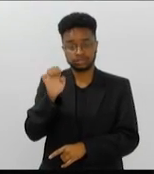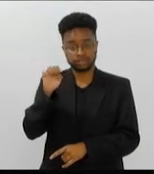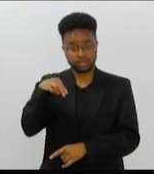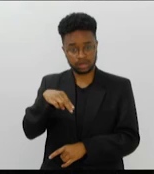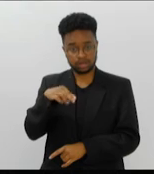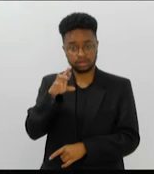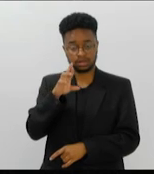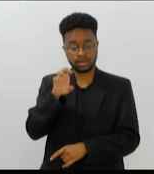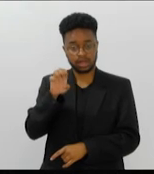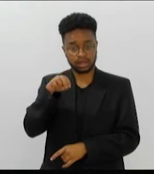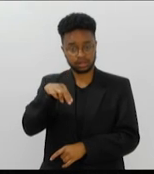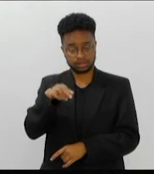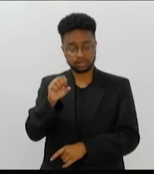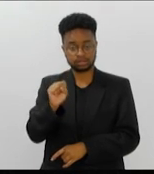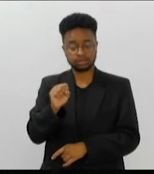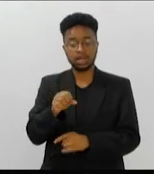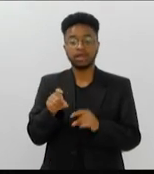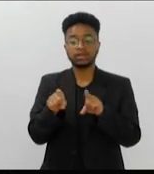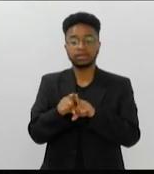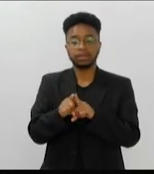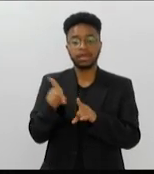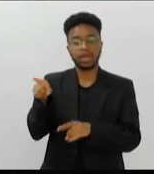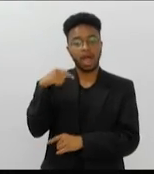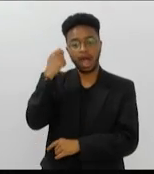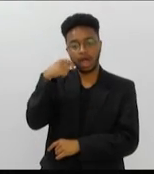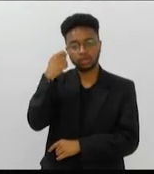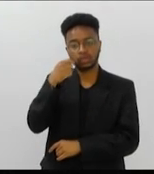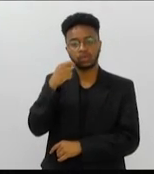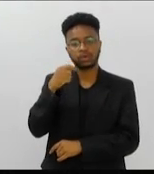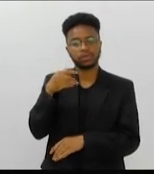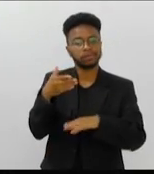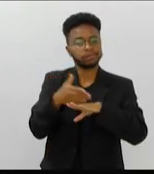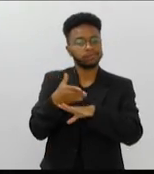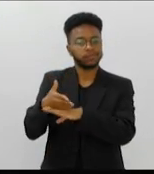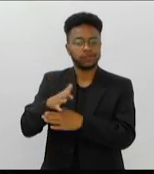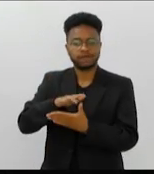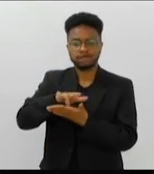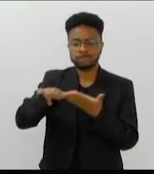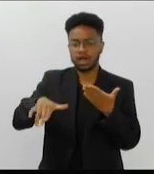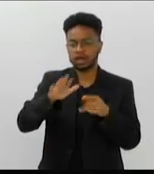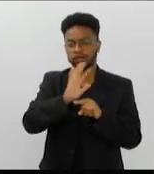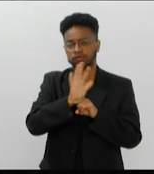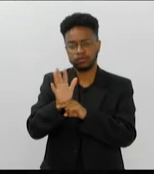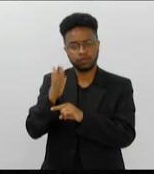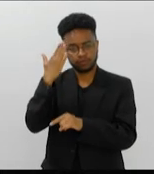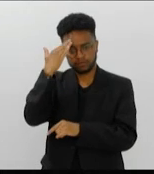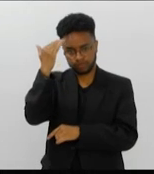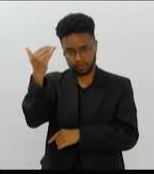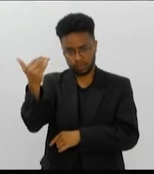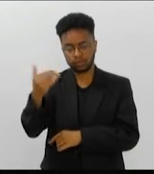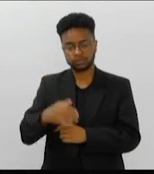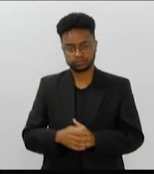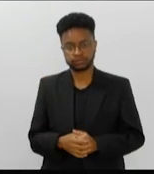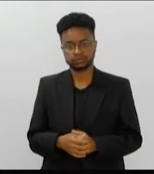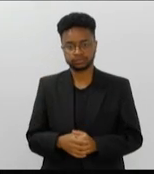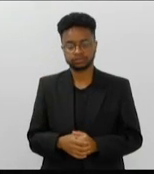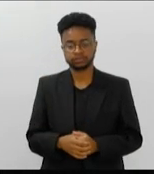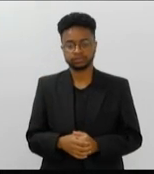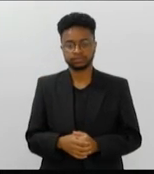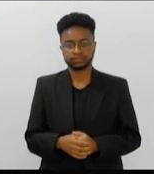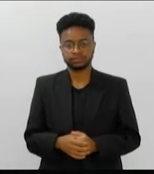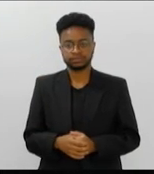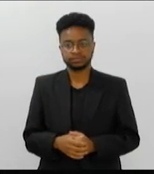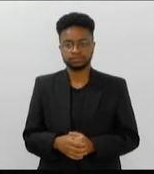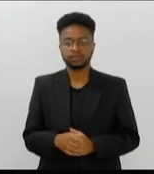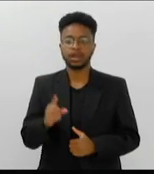um ator, não é, que atua em diversos filmes conhecidíssimos, não é, por todos nós.